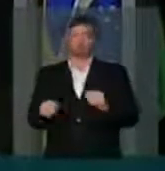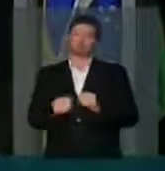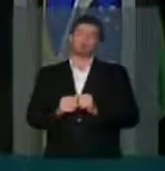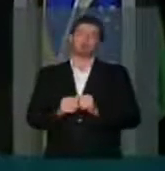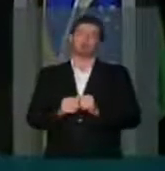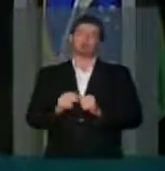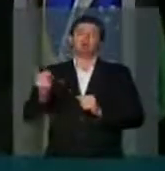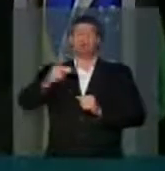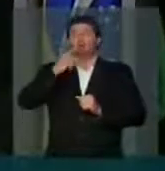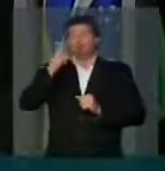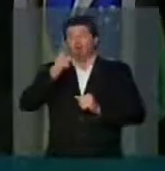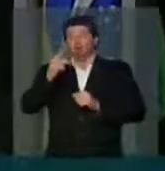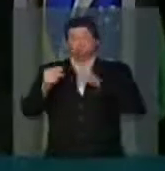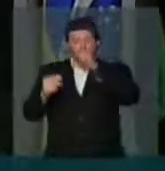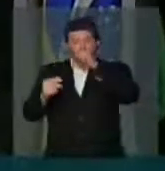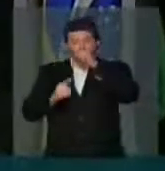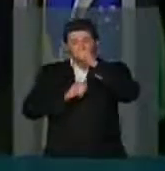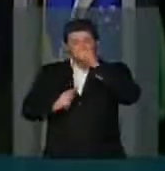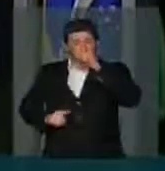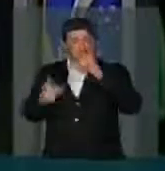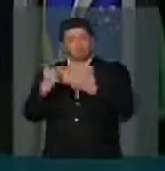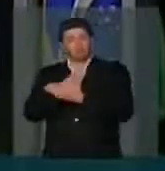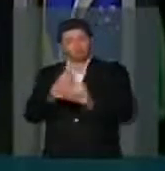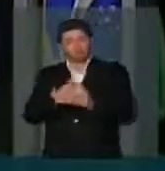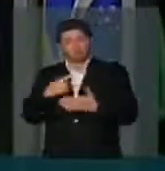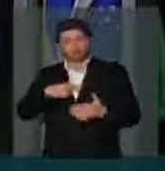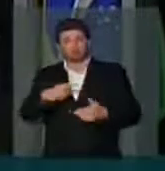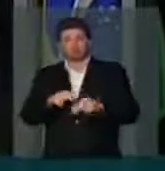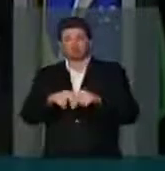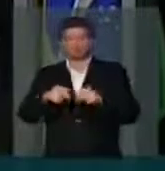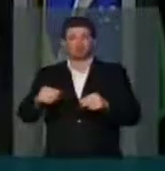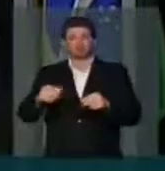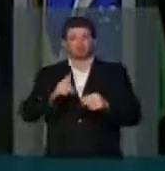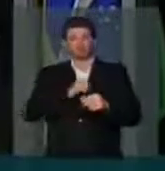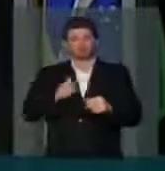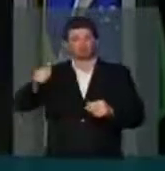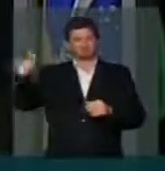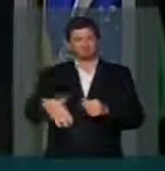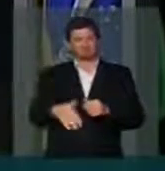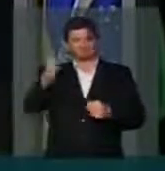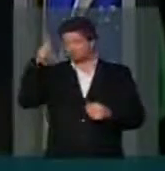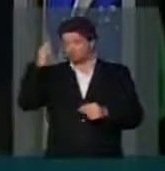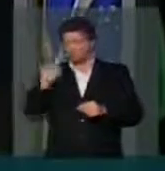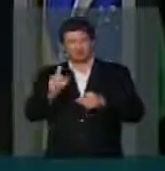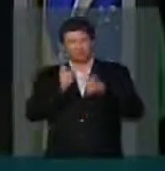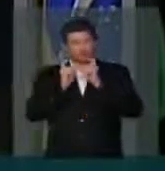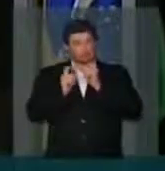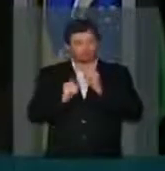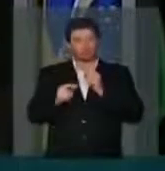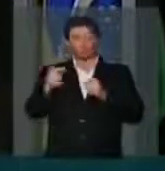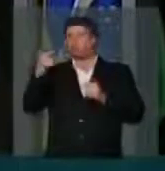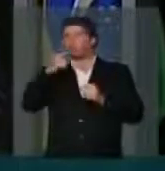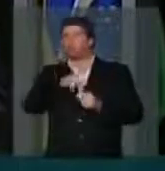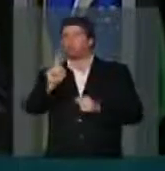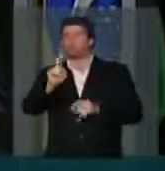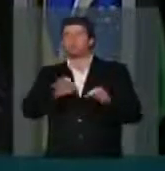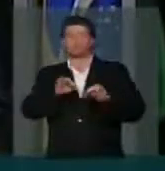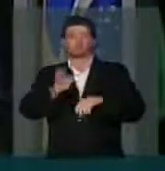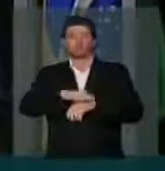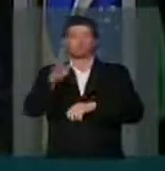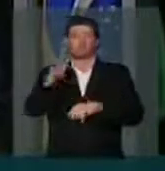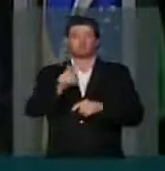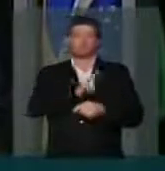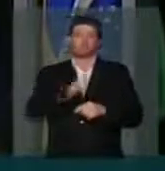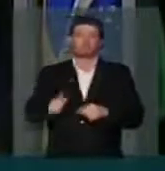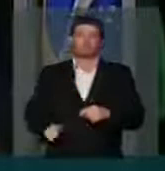e dizer que está errando e que está um desgoverno e não sabe governar e não consegue mais ter o controle do governo.